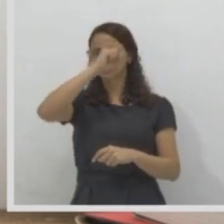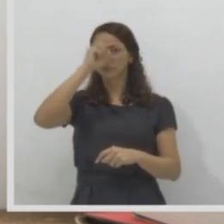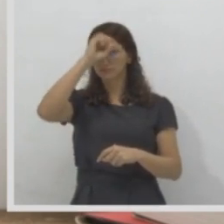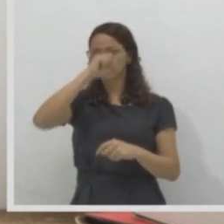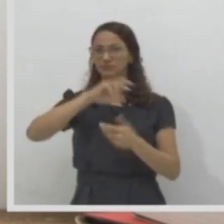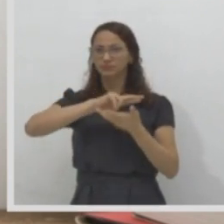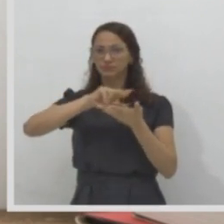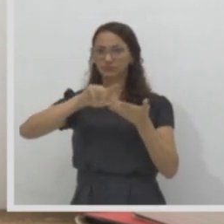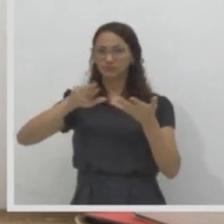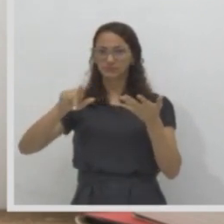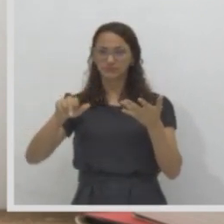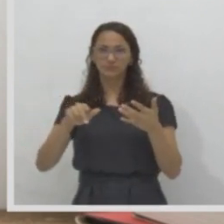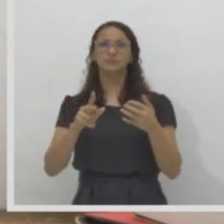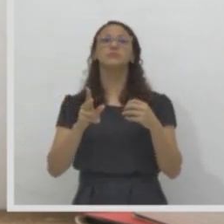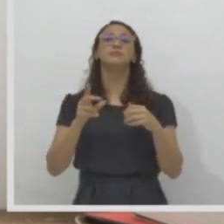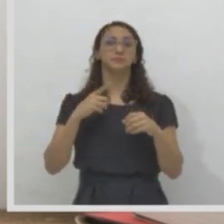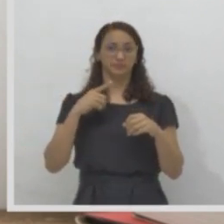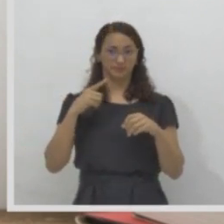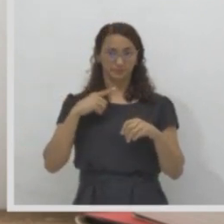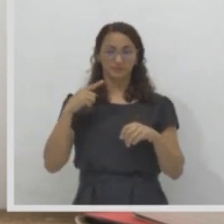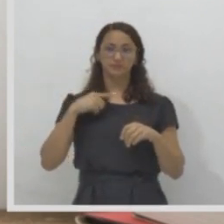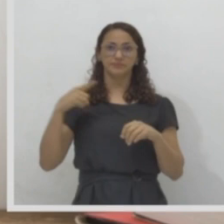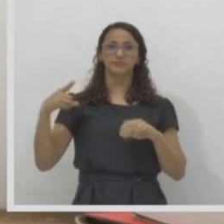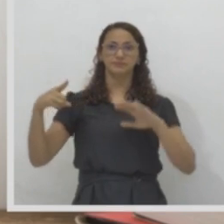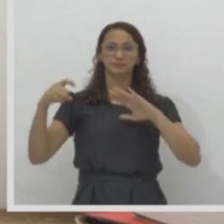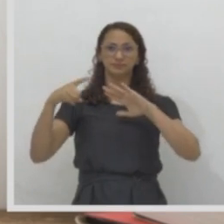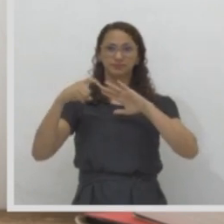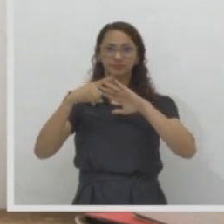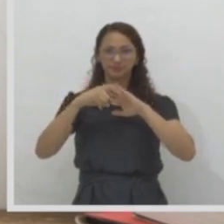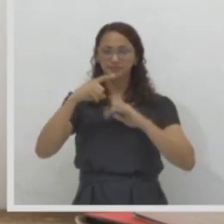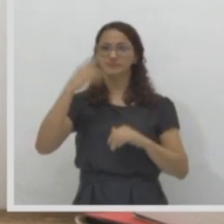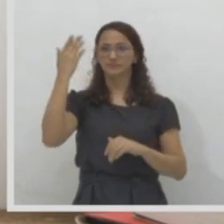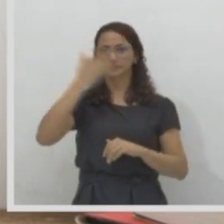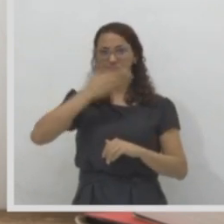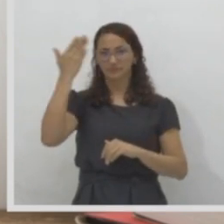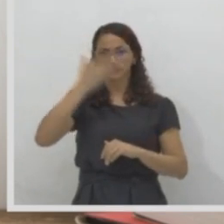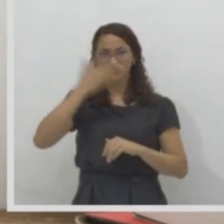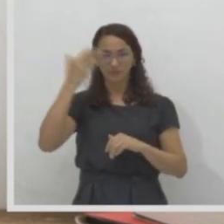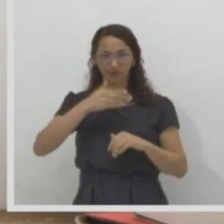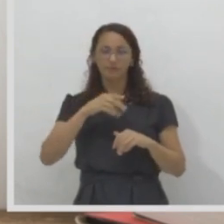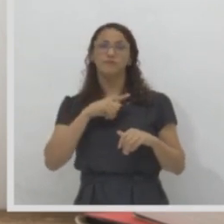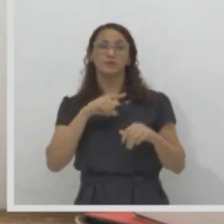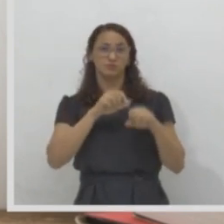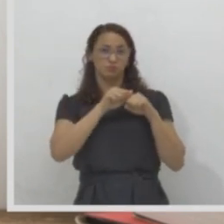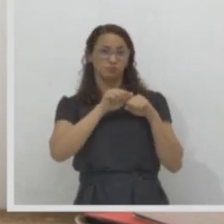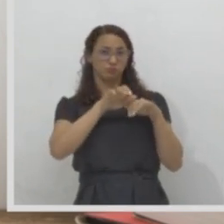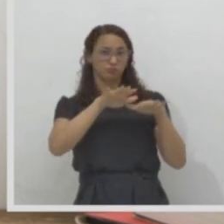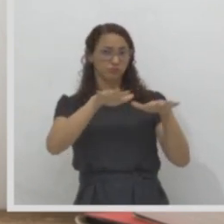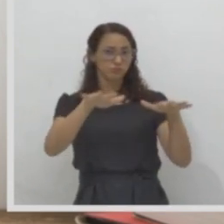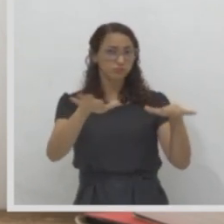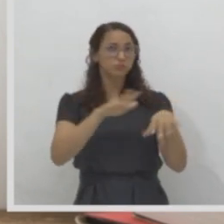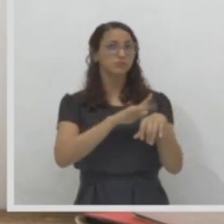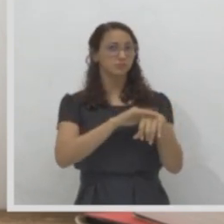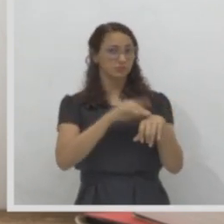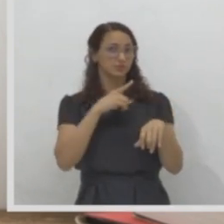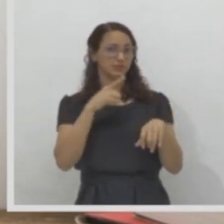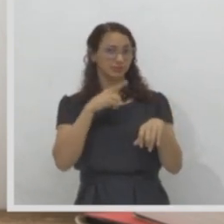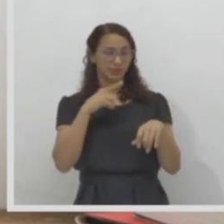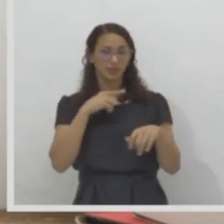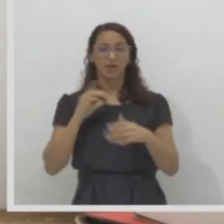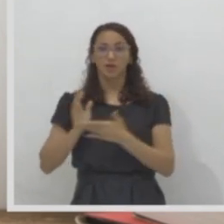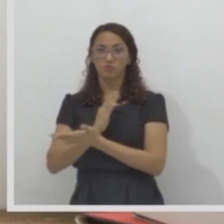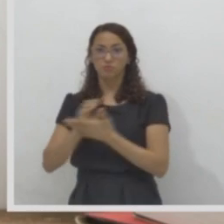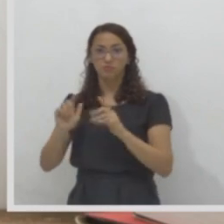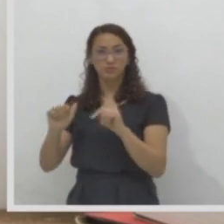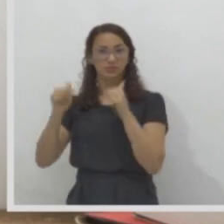formas de transmissão de alguns micro-organismos, como vírus, bactérias e protozoários, atitudes e medidas